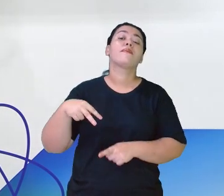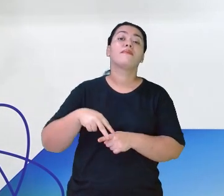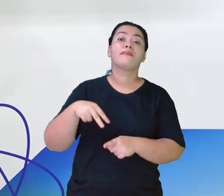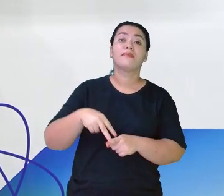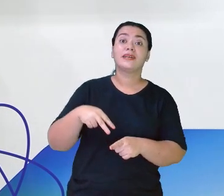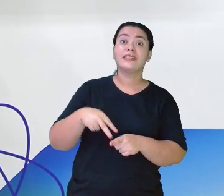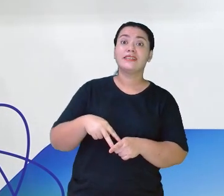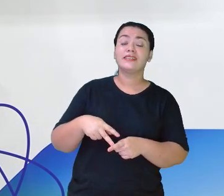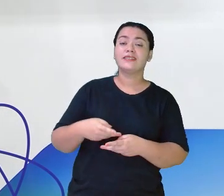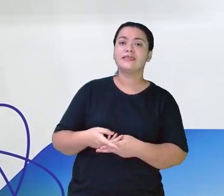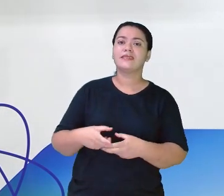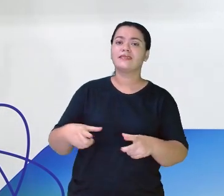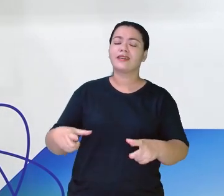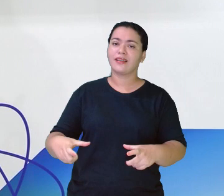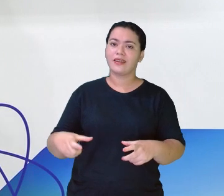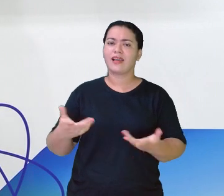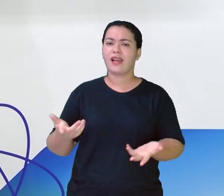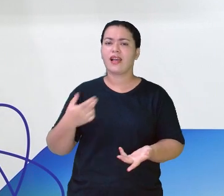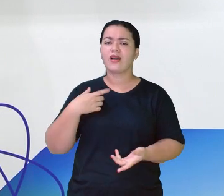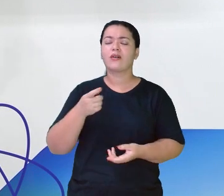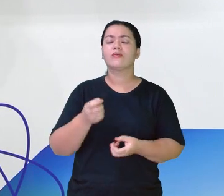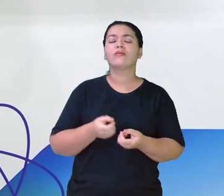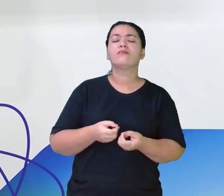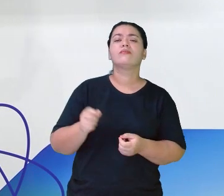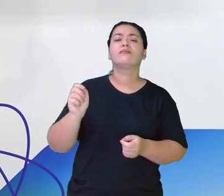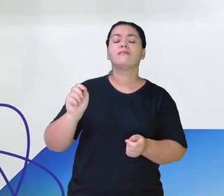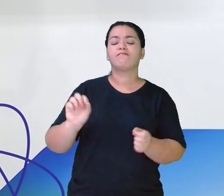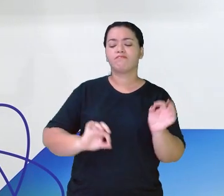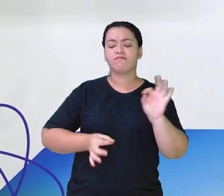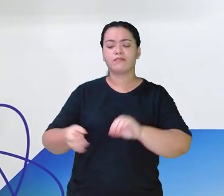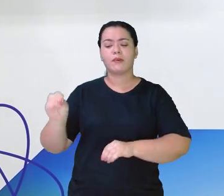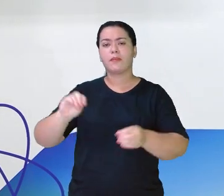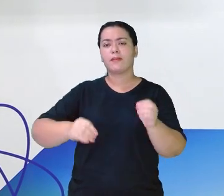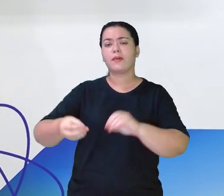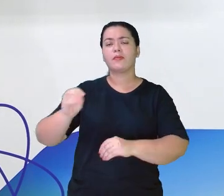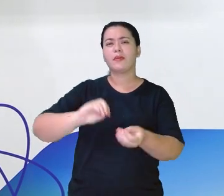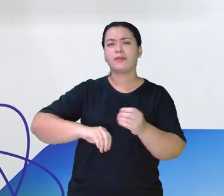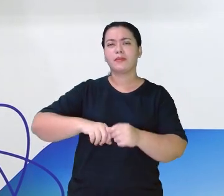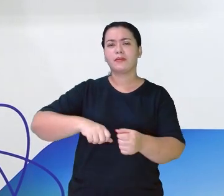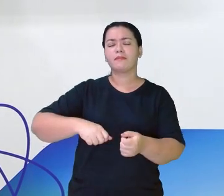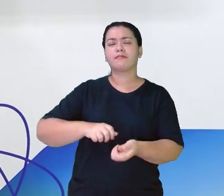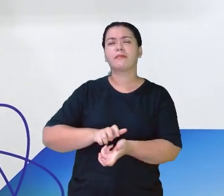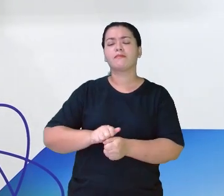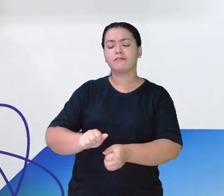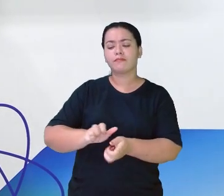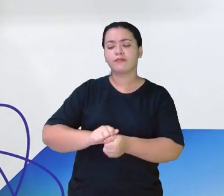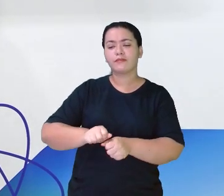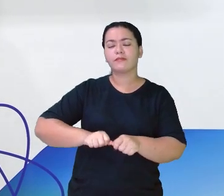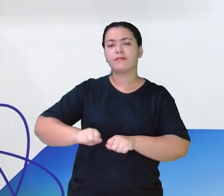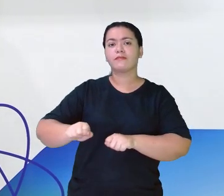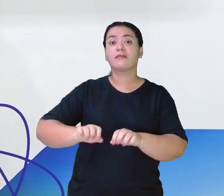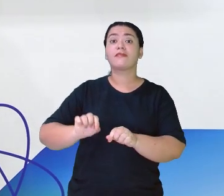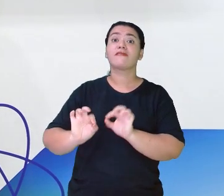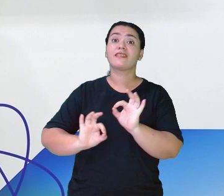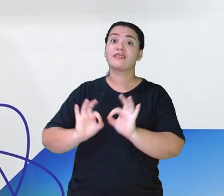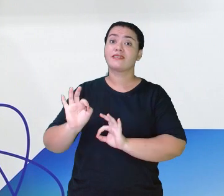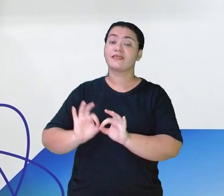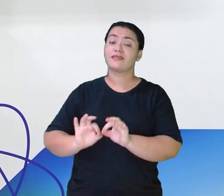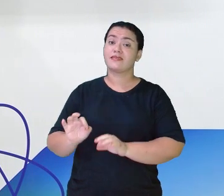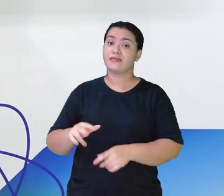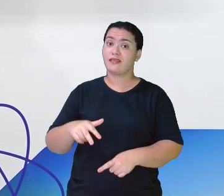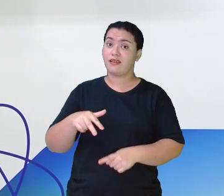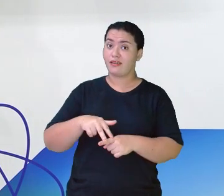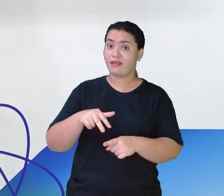são os ingredientes aí para você colocar e preparar aí a pizza. Aí vamos ler comigo? Será que